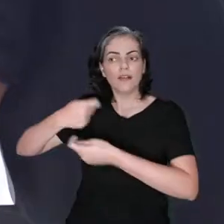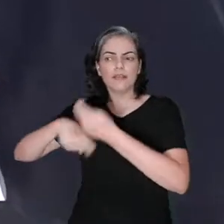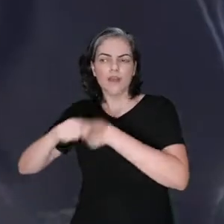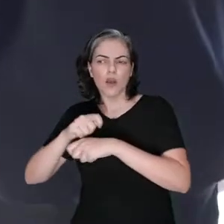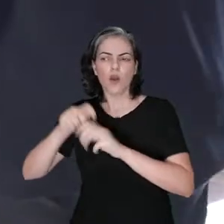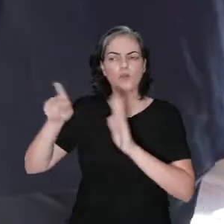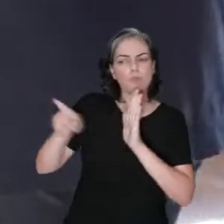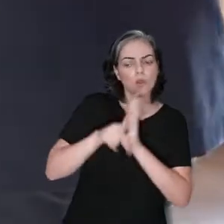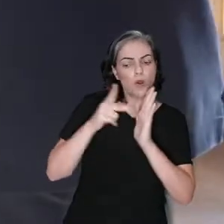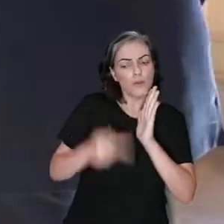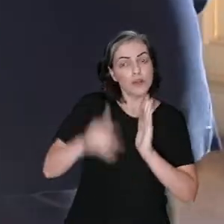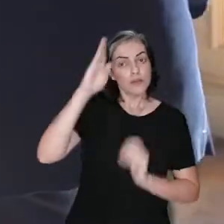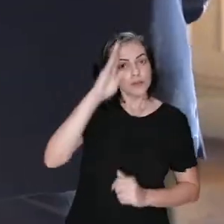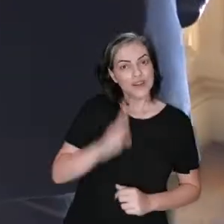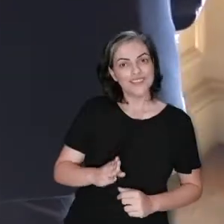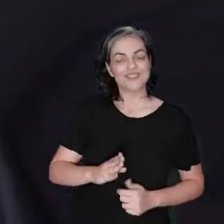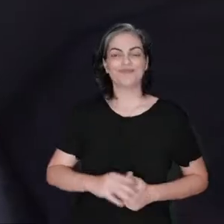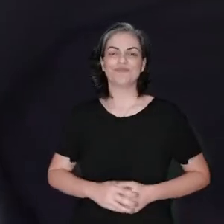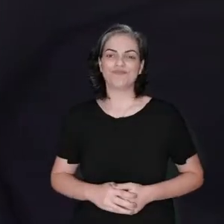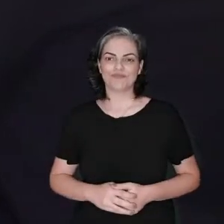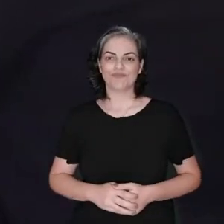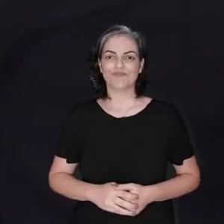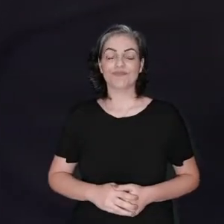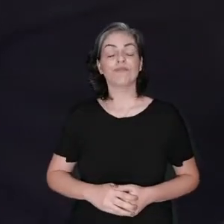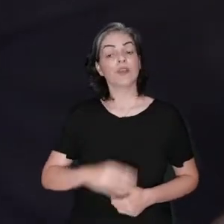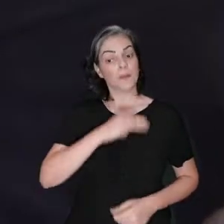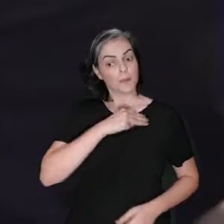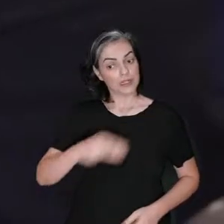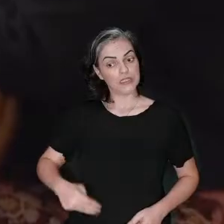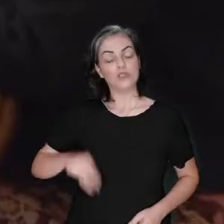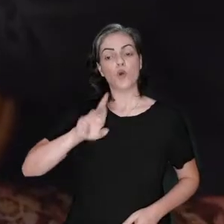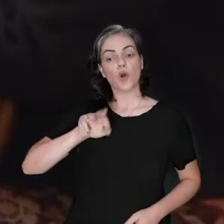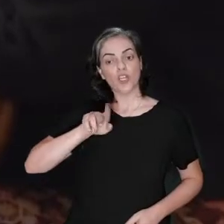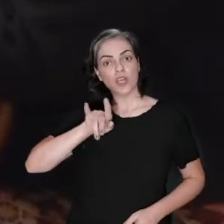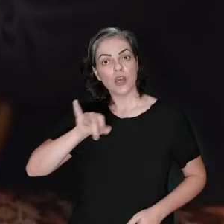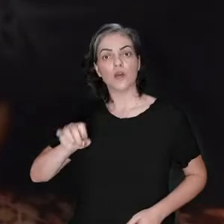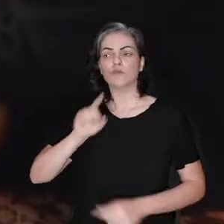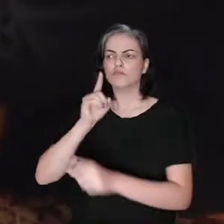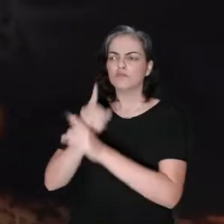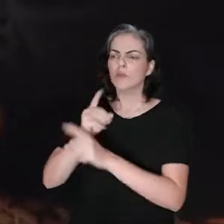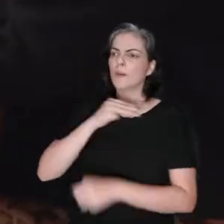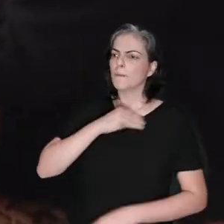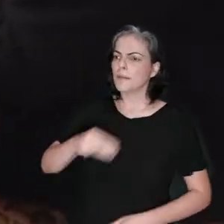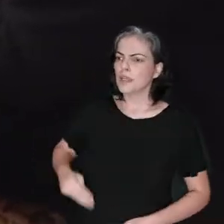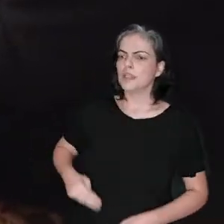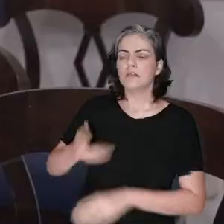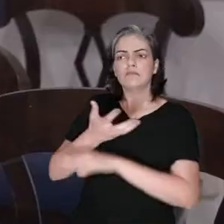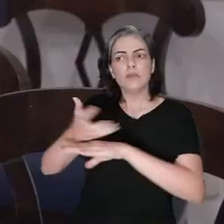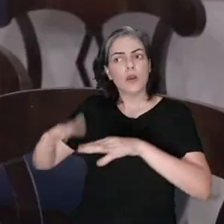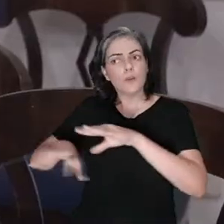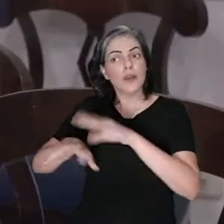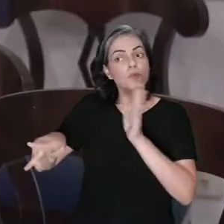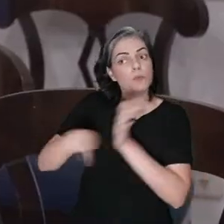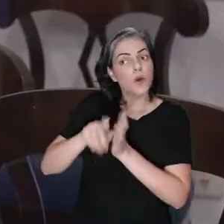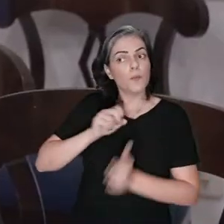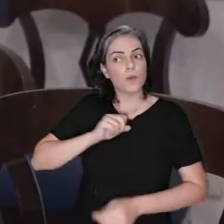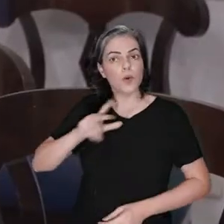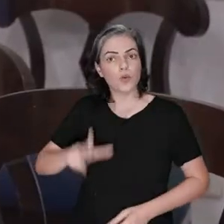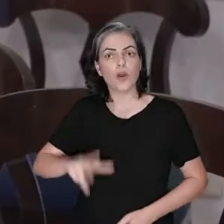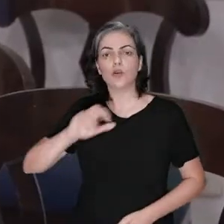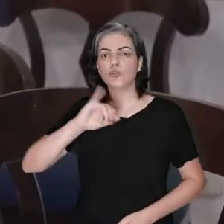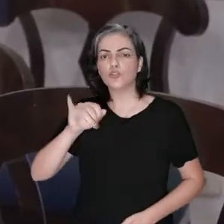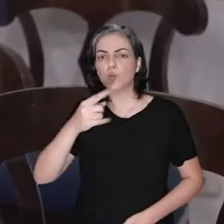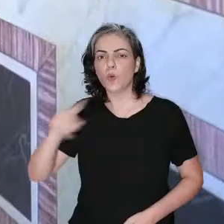e projetos a empresários do país. O ministro Rogério Marinho se reuniu com o ministro do Ambiente e da Ação Climática de Portugal,